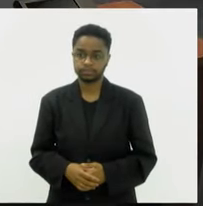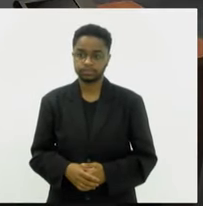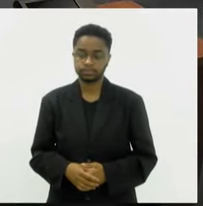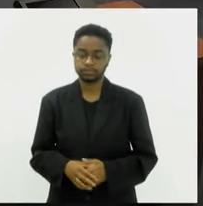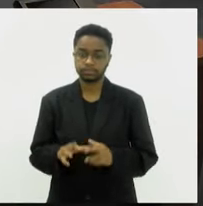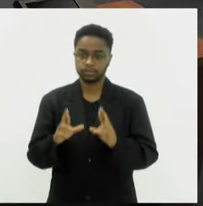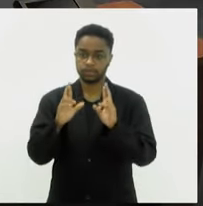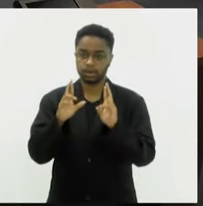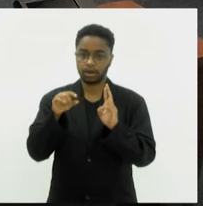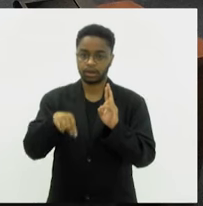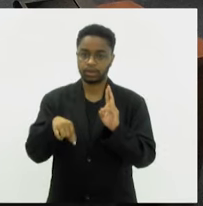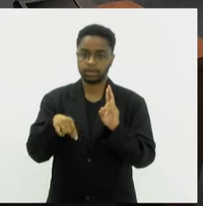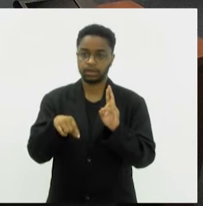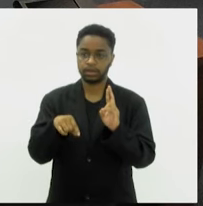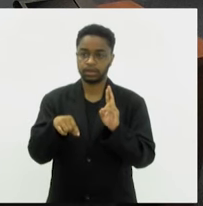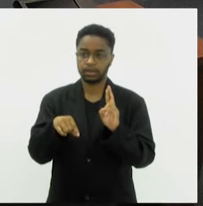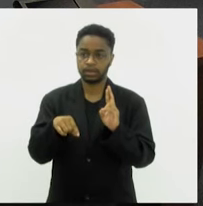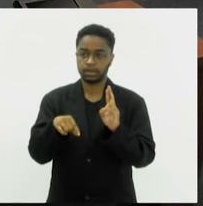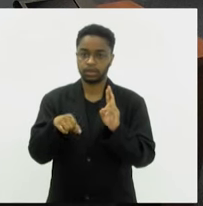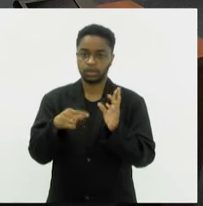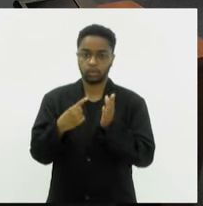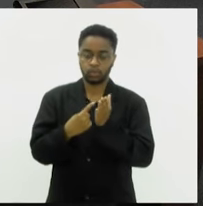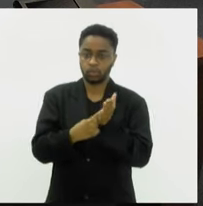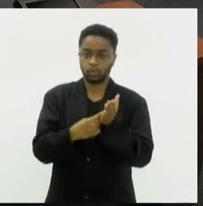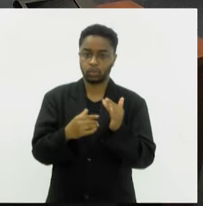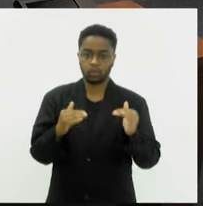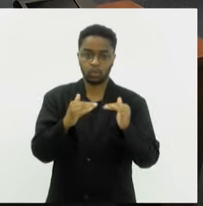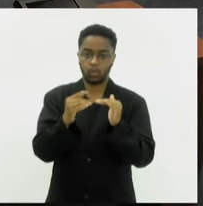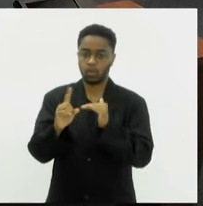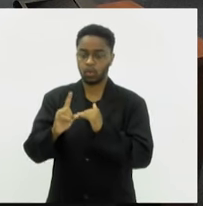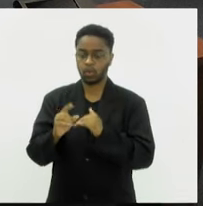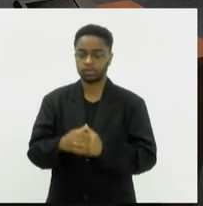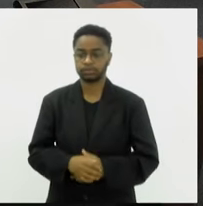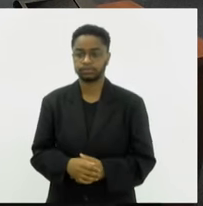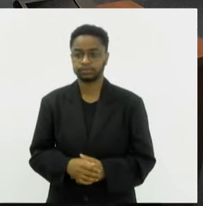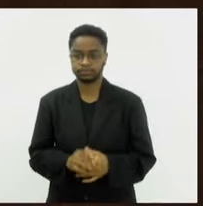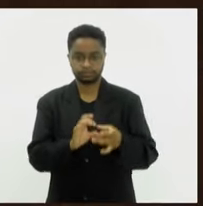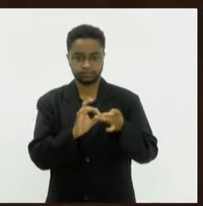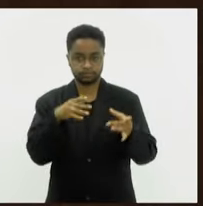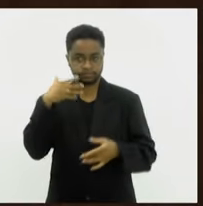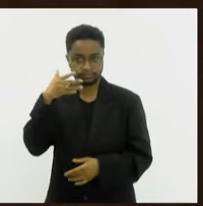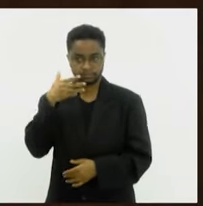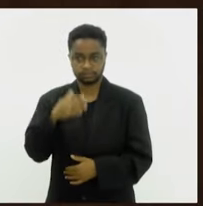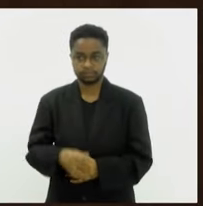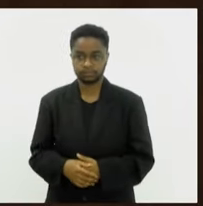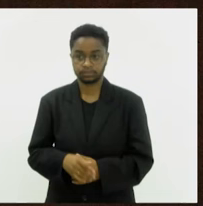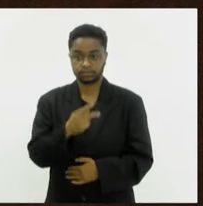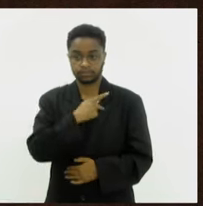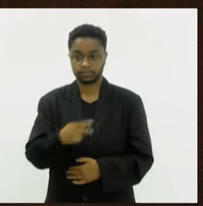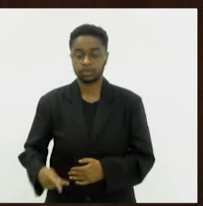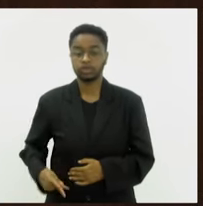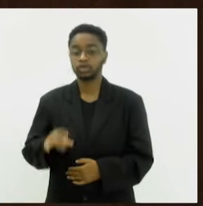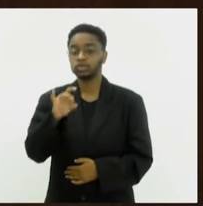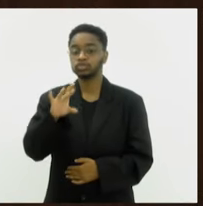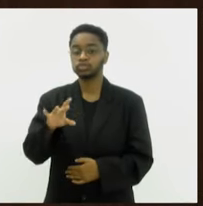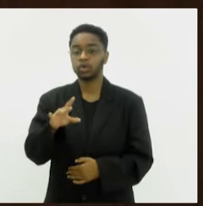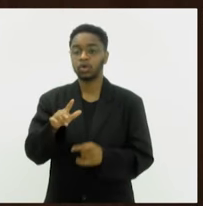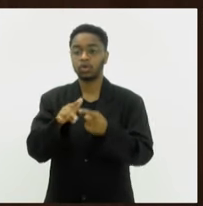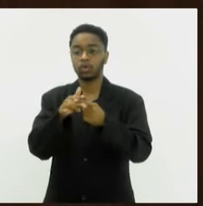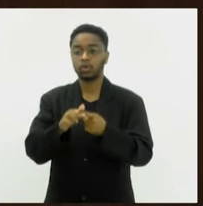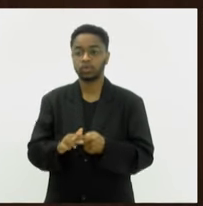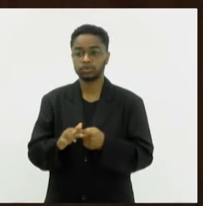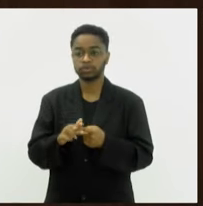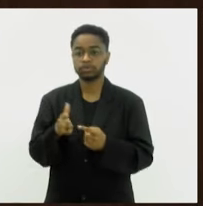Assembleia não coadune com essas práticas. Concedida a palavra, deputado. Presidente, só para poder ratificar aqui, o